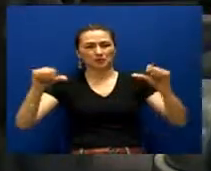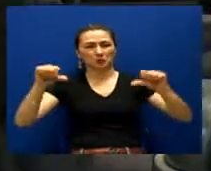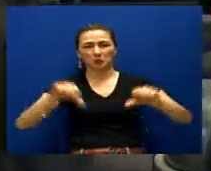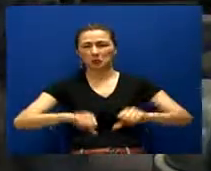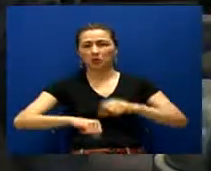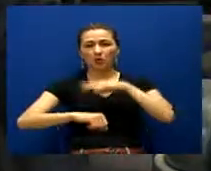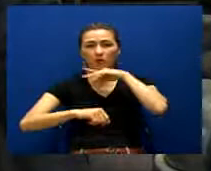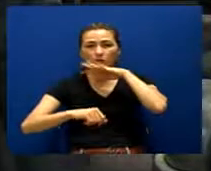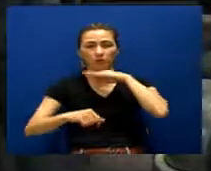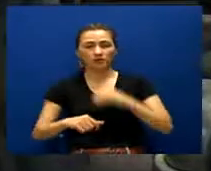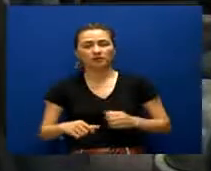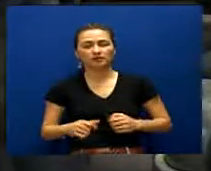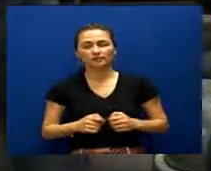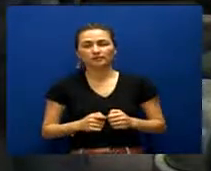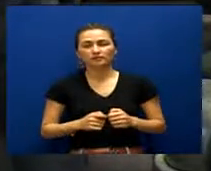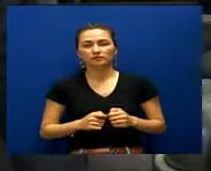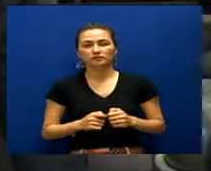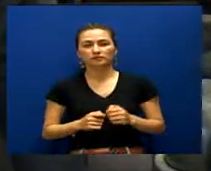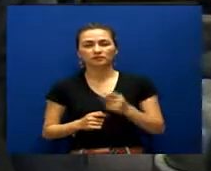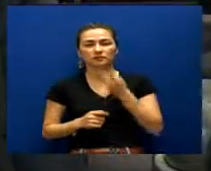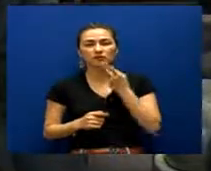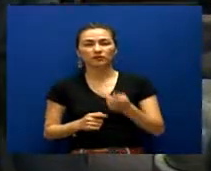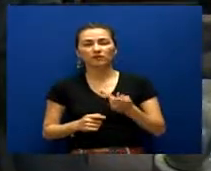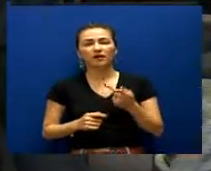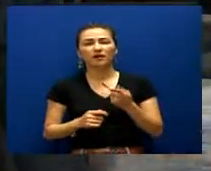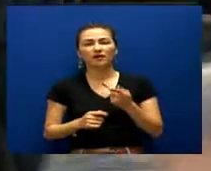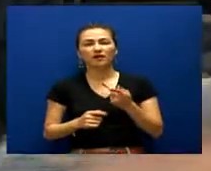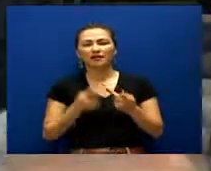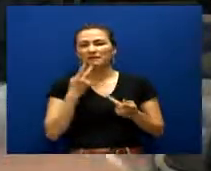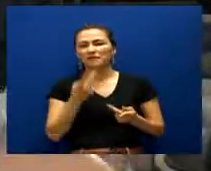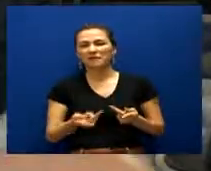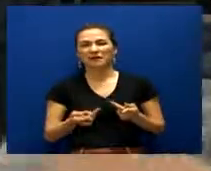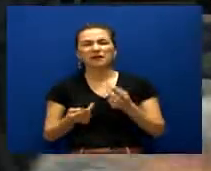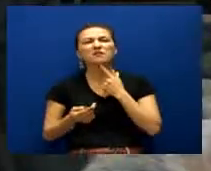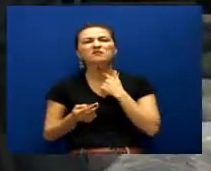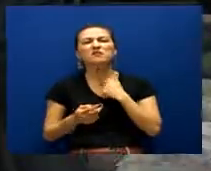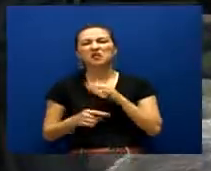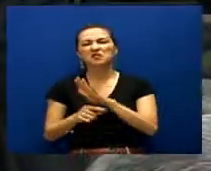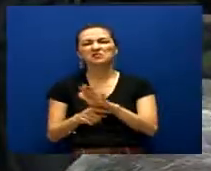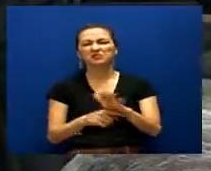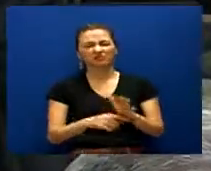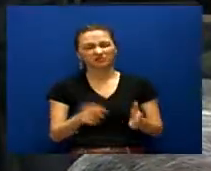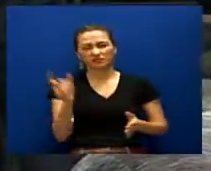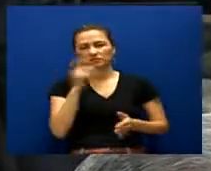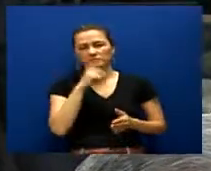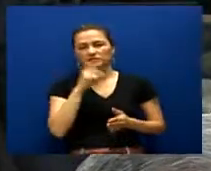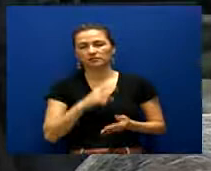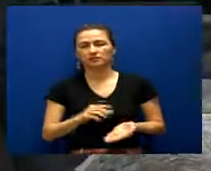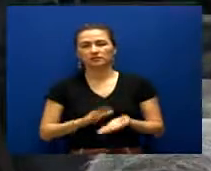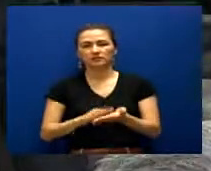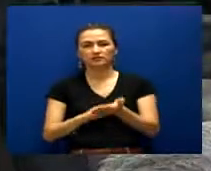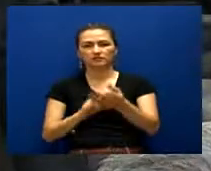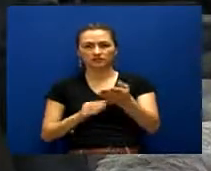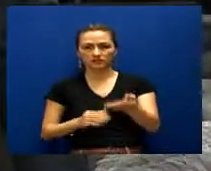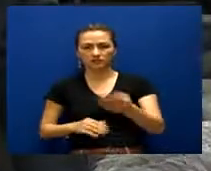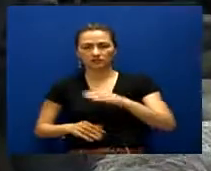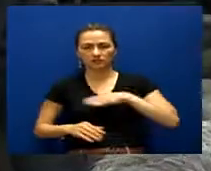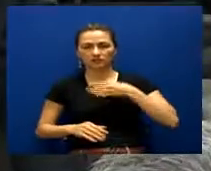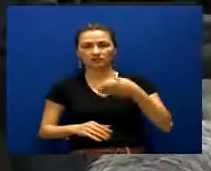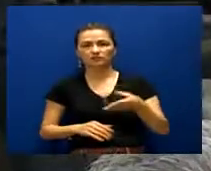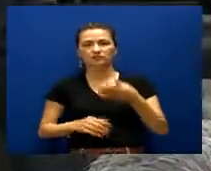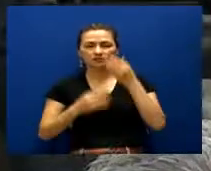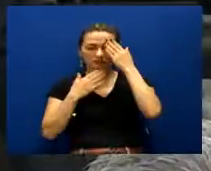de irmanados em prol de um bem comum que é a nossa Santa Casa. Sim. Parabéns pela atitude corajosa do senhor,